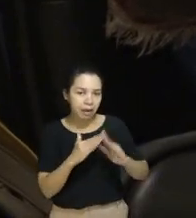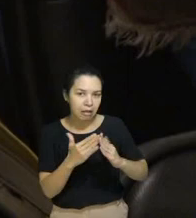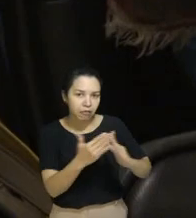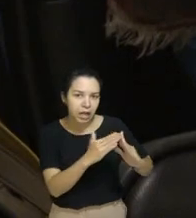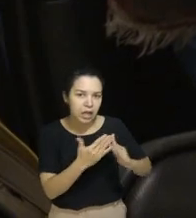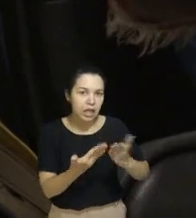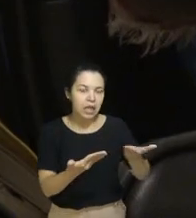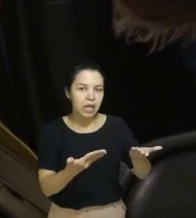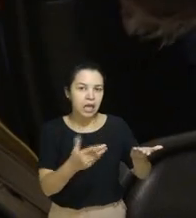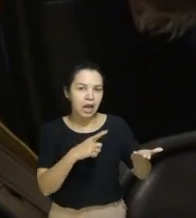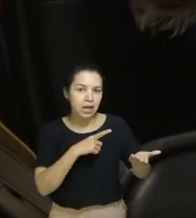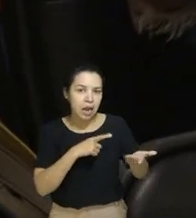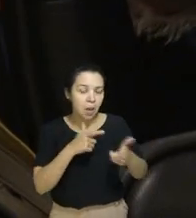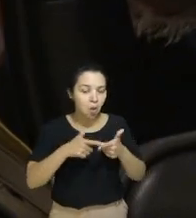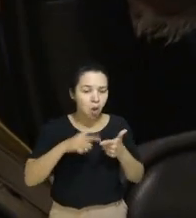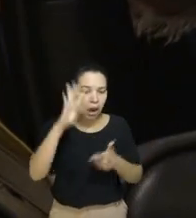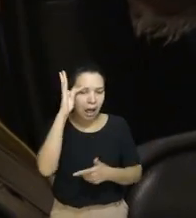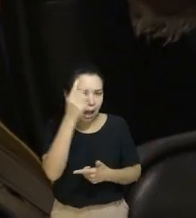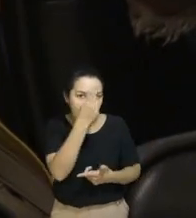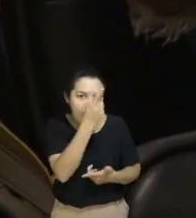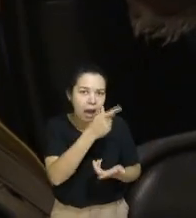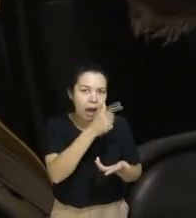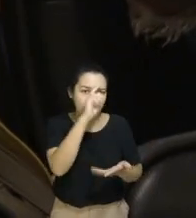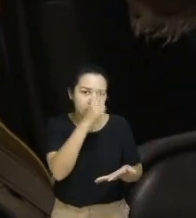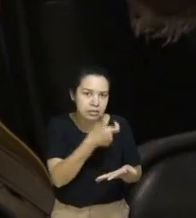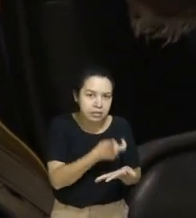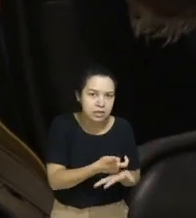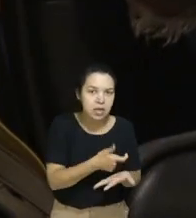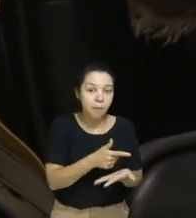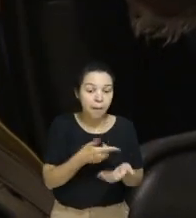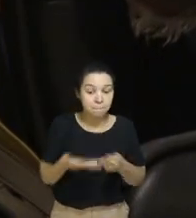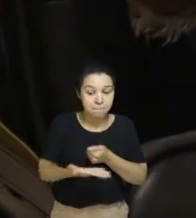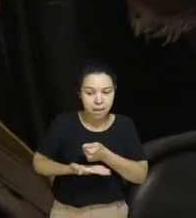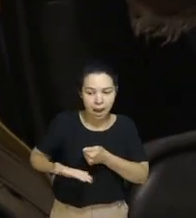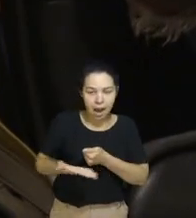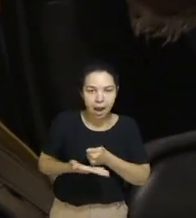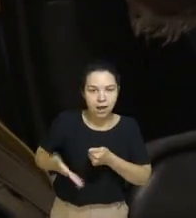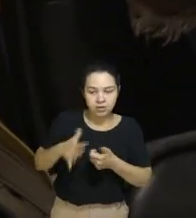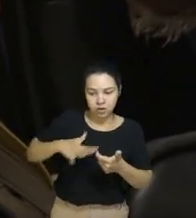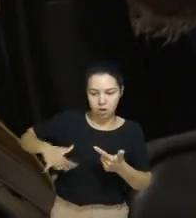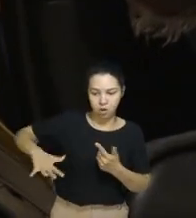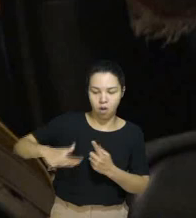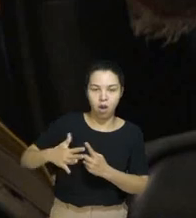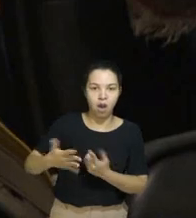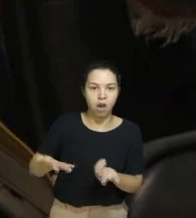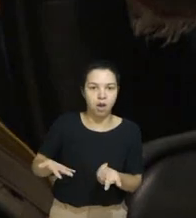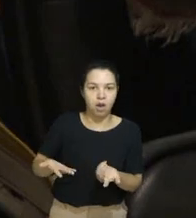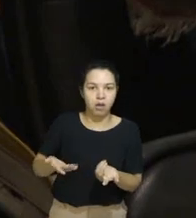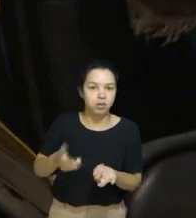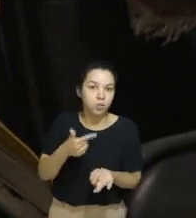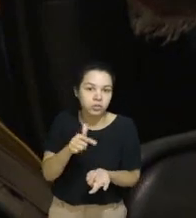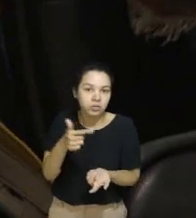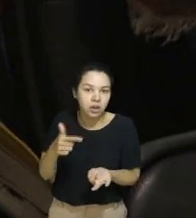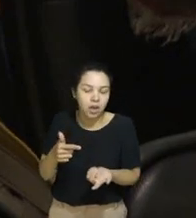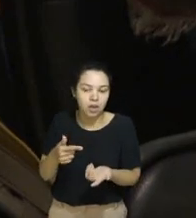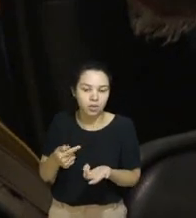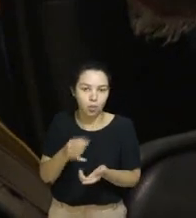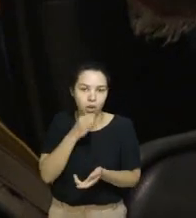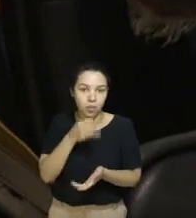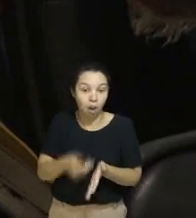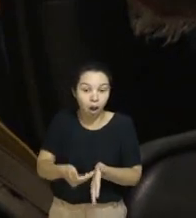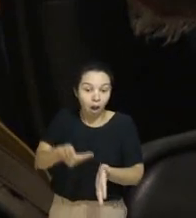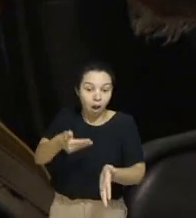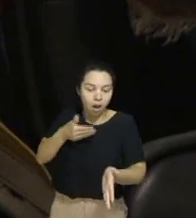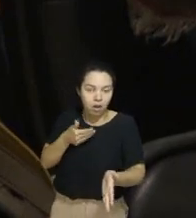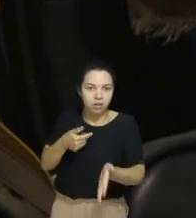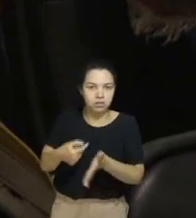do TDAH, mas não tem base nenhuma para que conseguir fazer um teste em tempo hábil, que isso vai fazer, como a